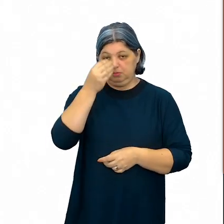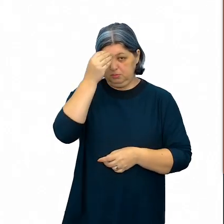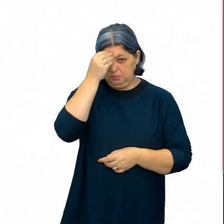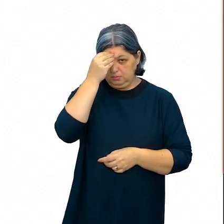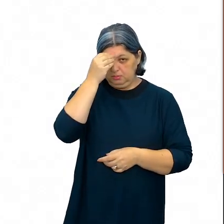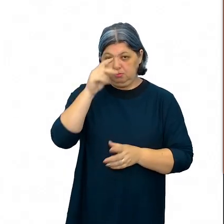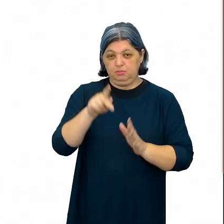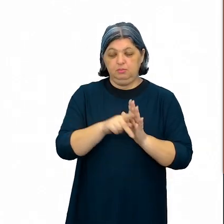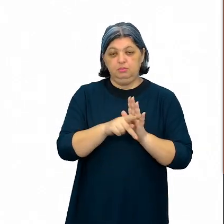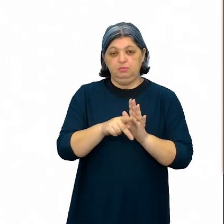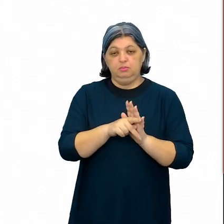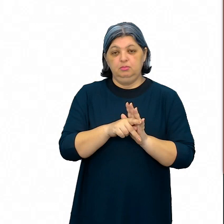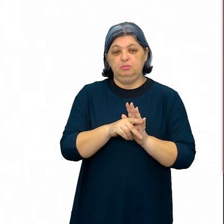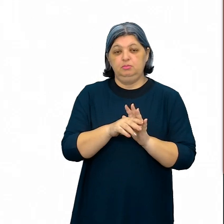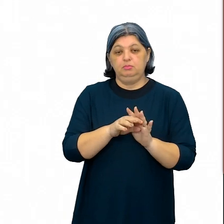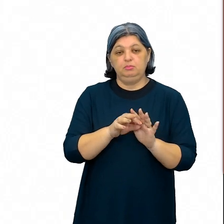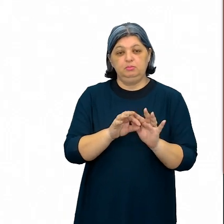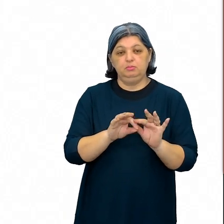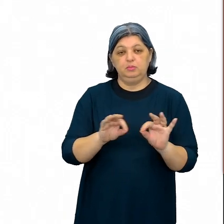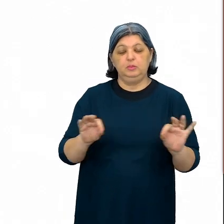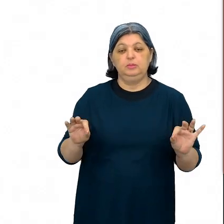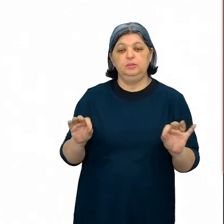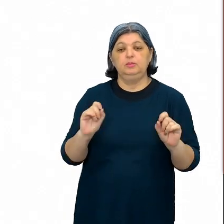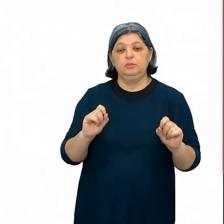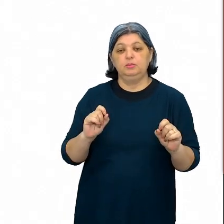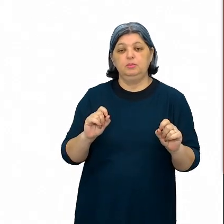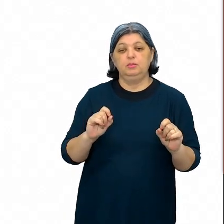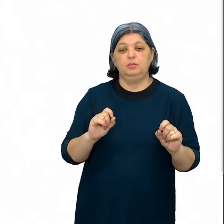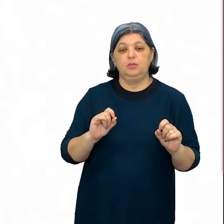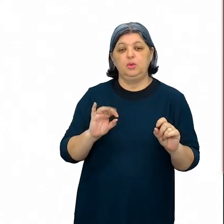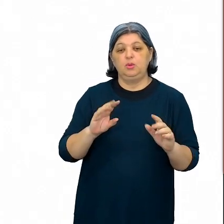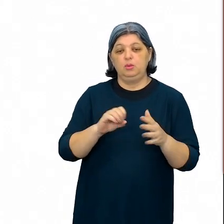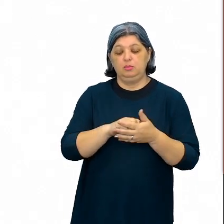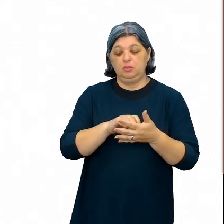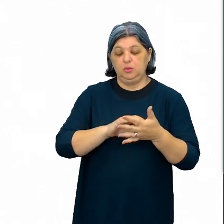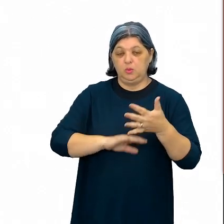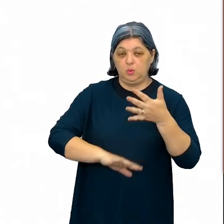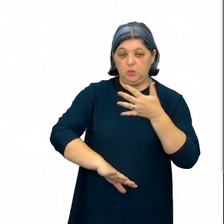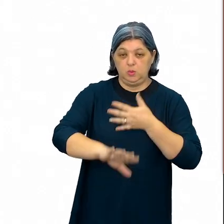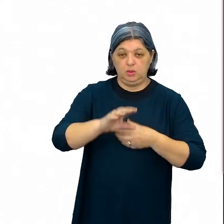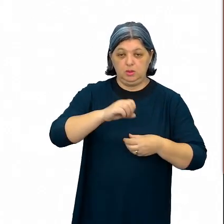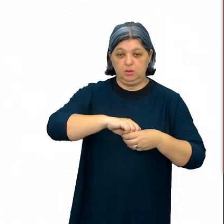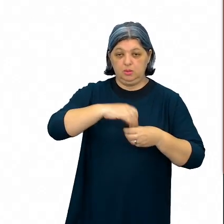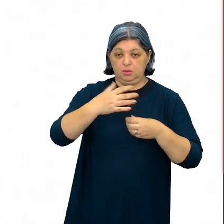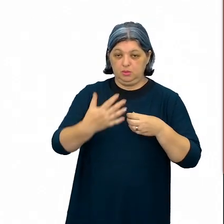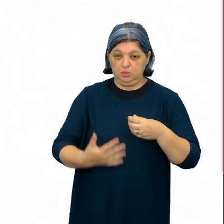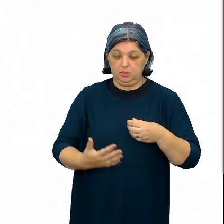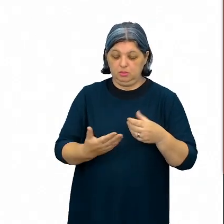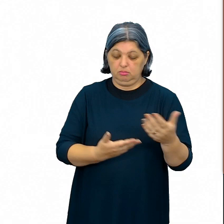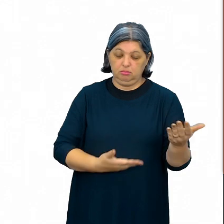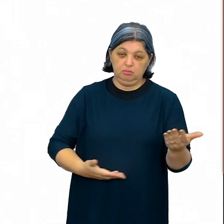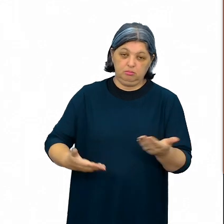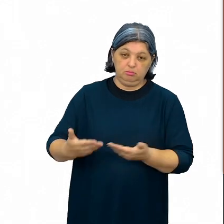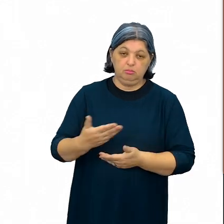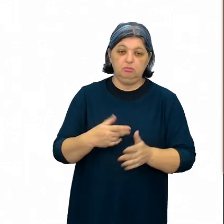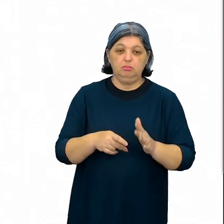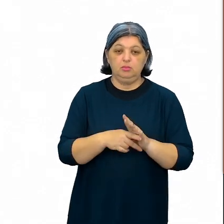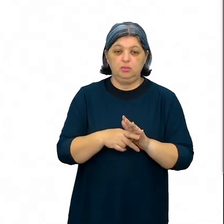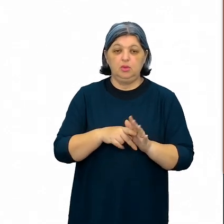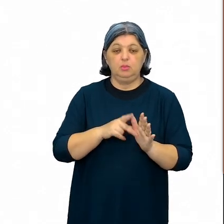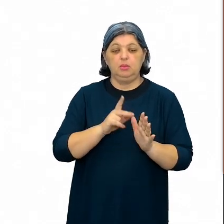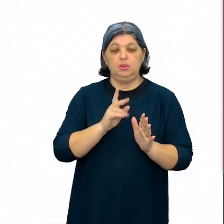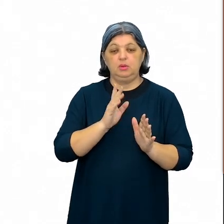horizontal do conteúdo e do currículo suas contribuições para o desenvolvimento das